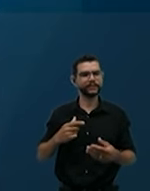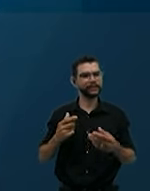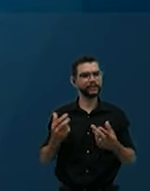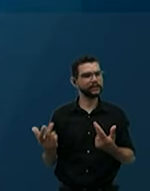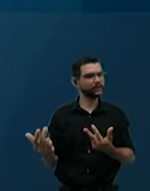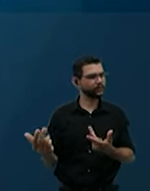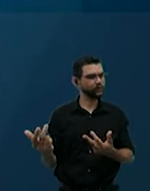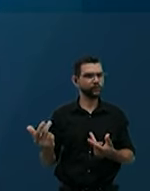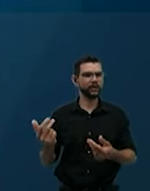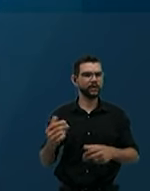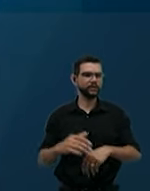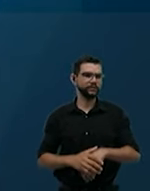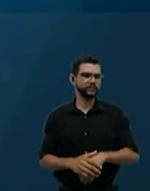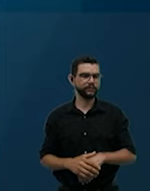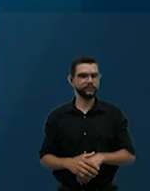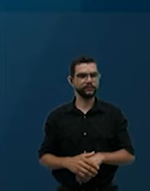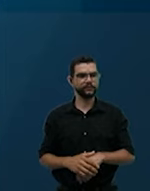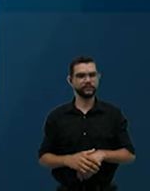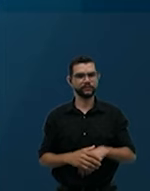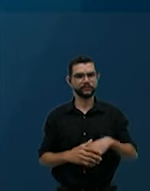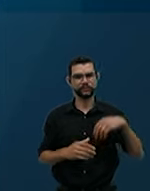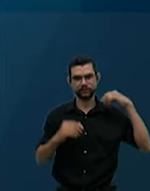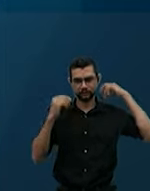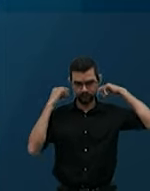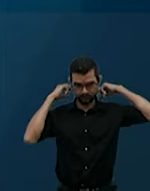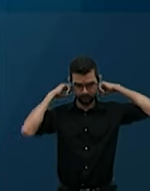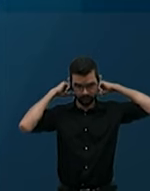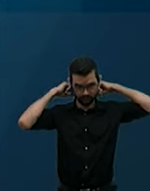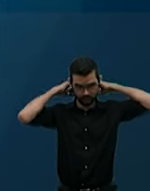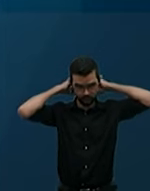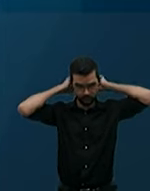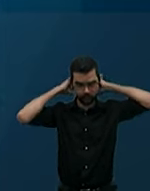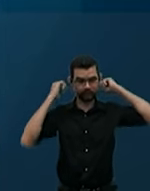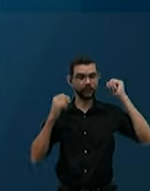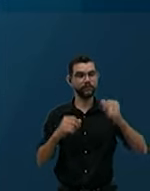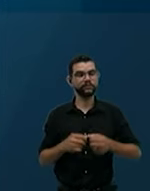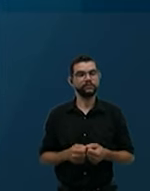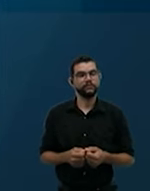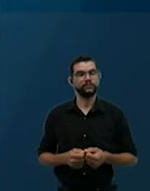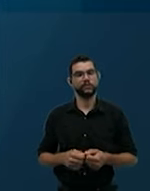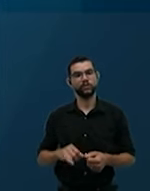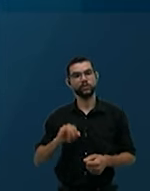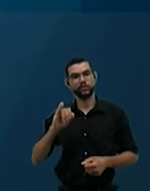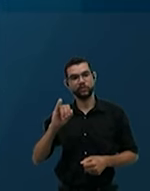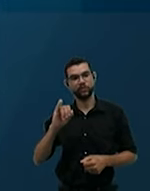muito preocupante? O INSS alega, no seu recurso especial,